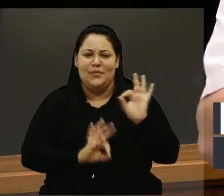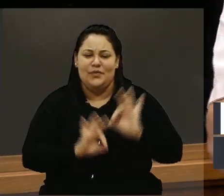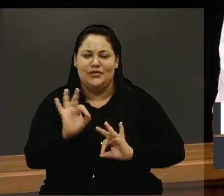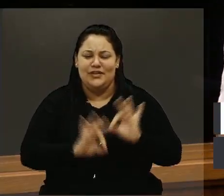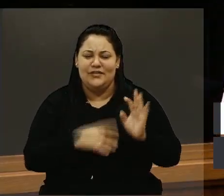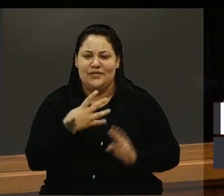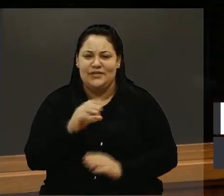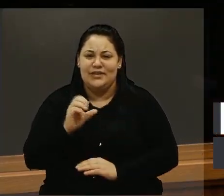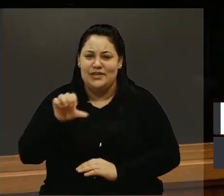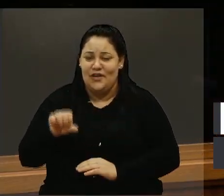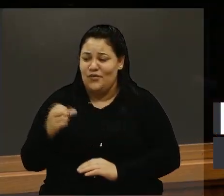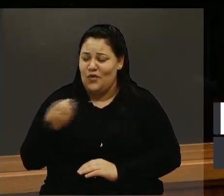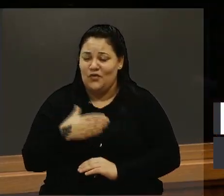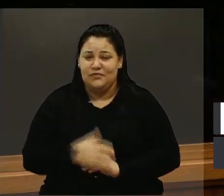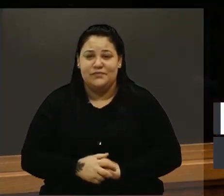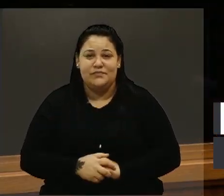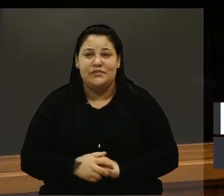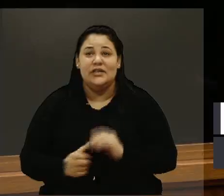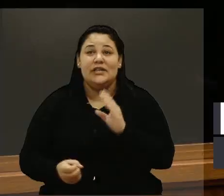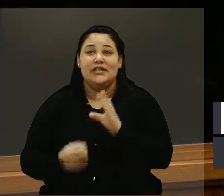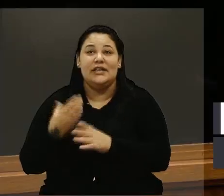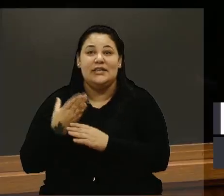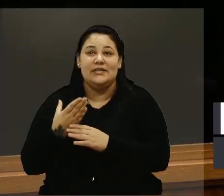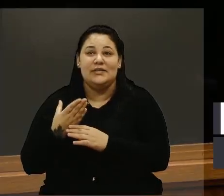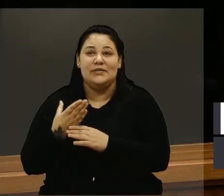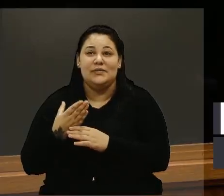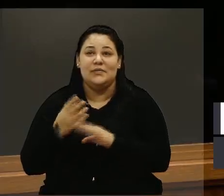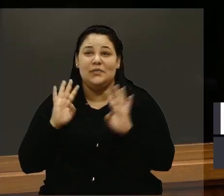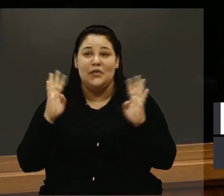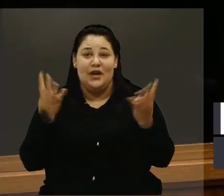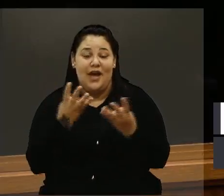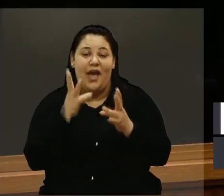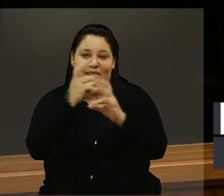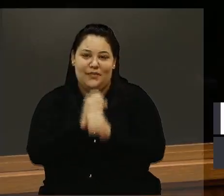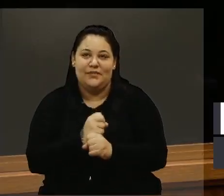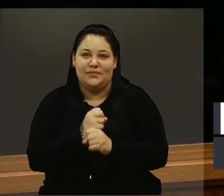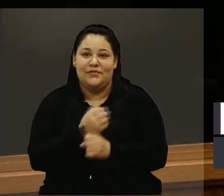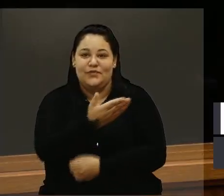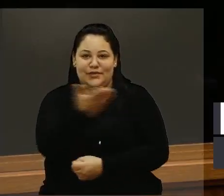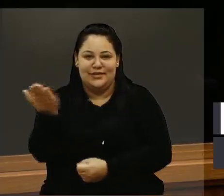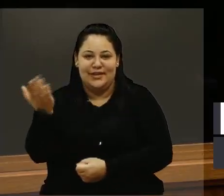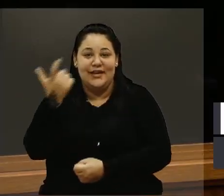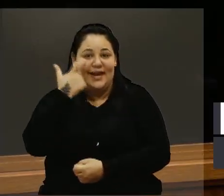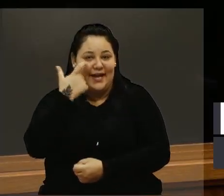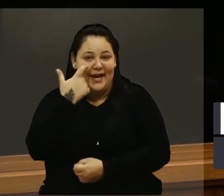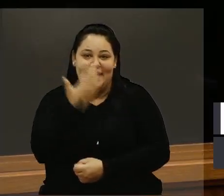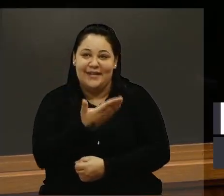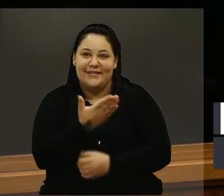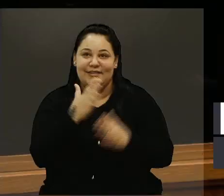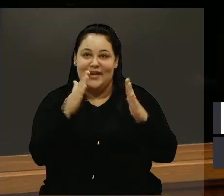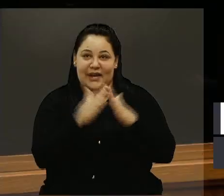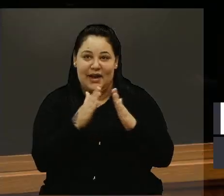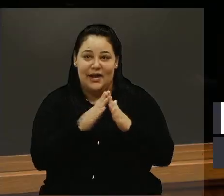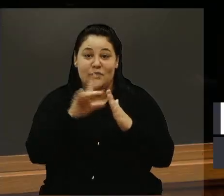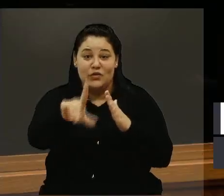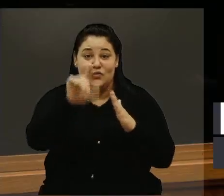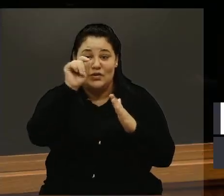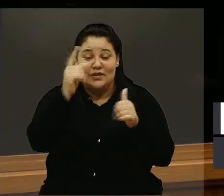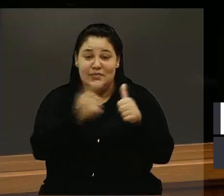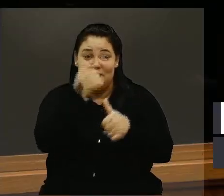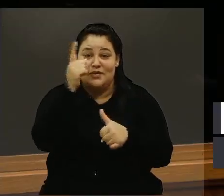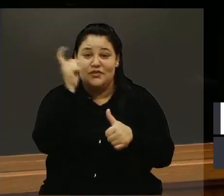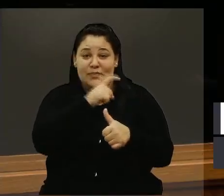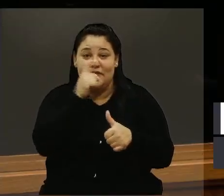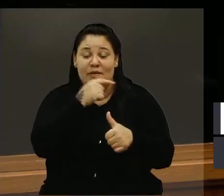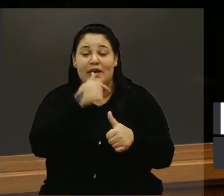um novo. Criação do Parque de Proteção Animal. Então, você de casa pode escolher sua mentira favorita nesse 1º de abril. Eu ainda